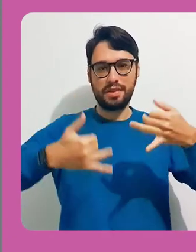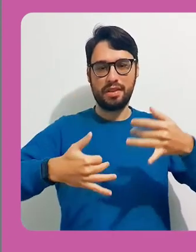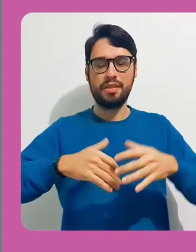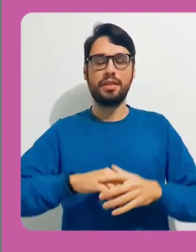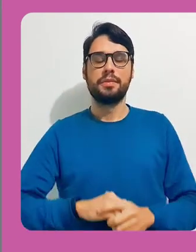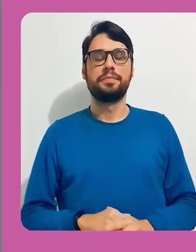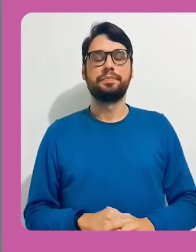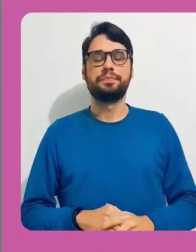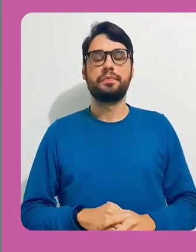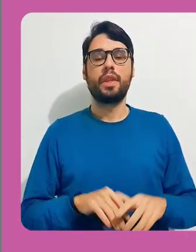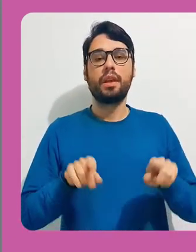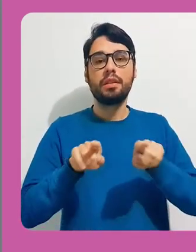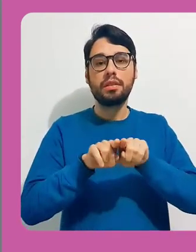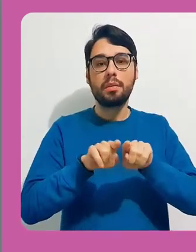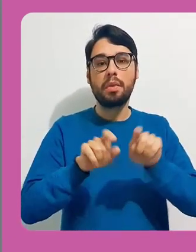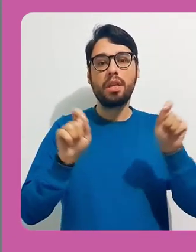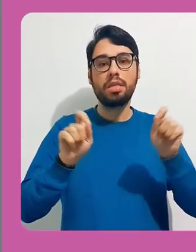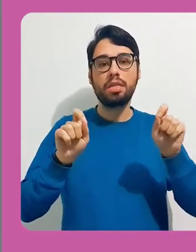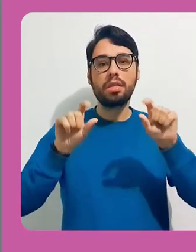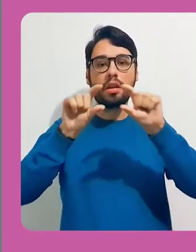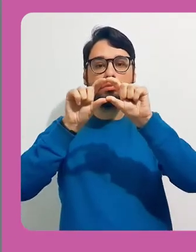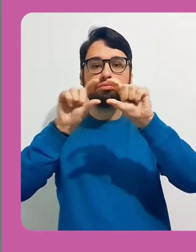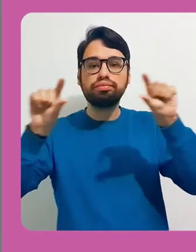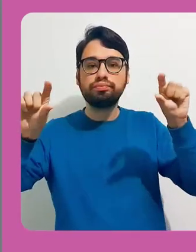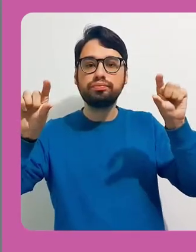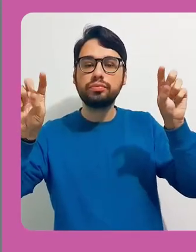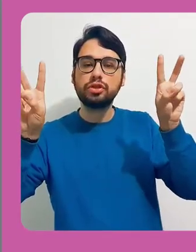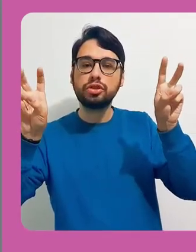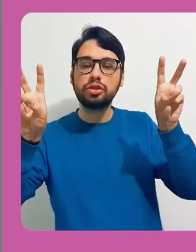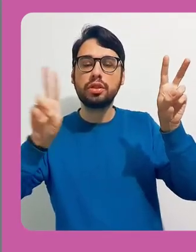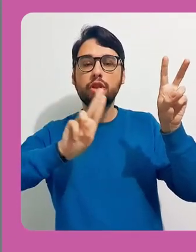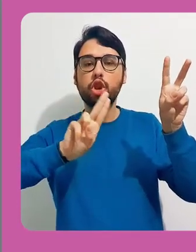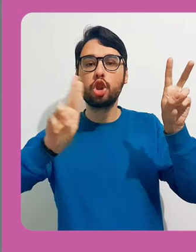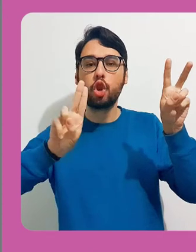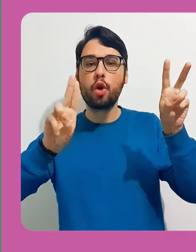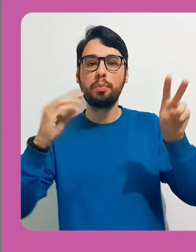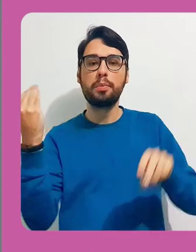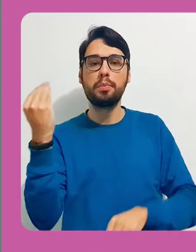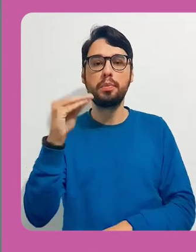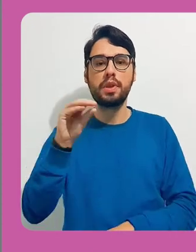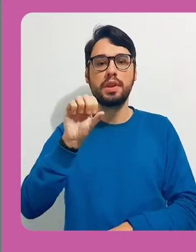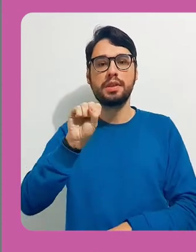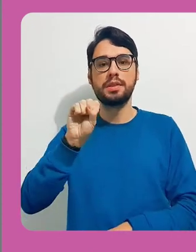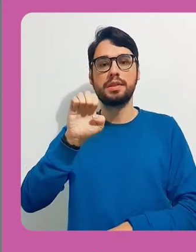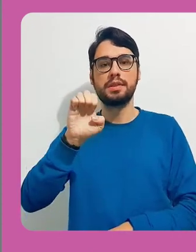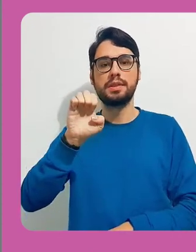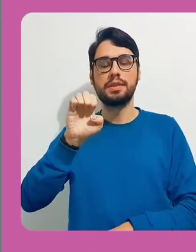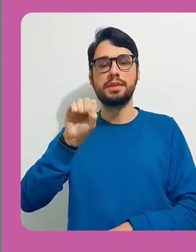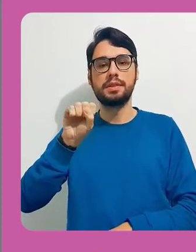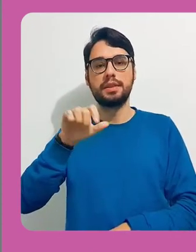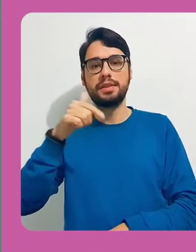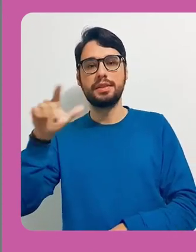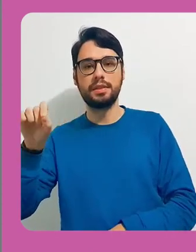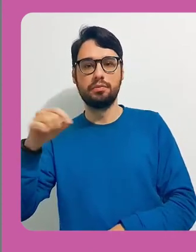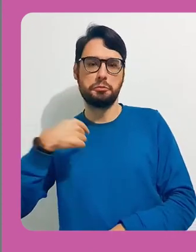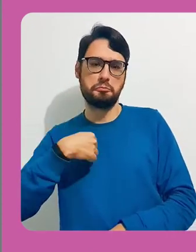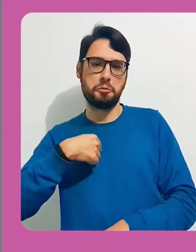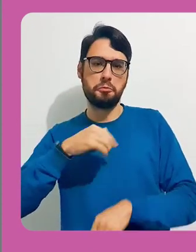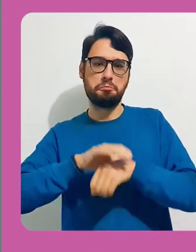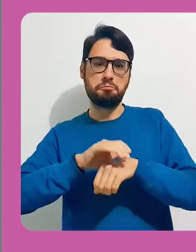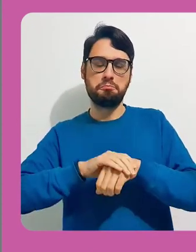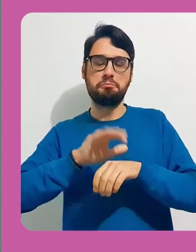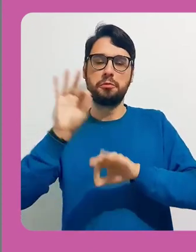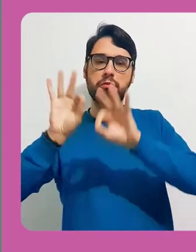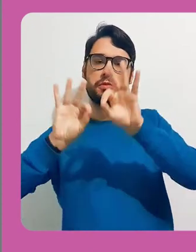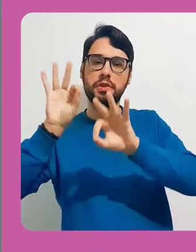e aparece a opção de você colocar um nome para a sua sessão. Então eu vou colocar aqui, ó,